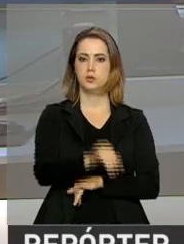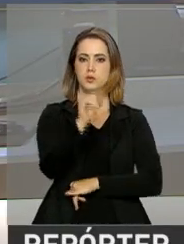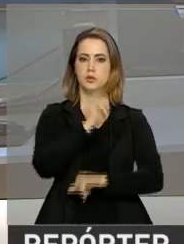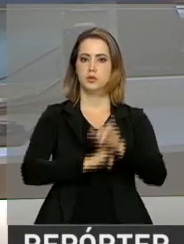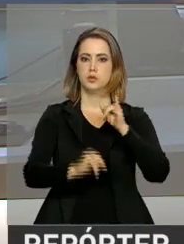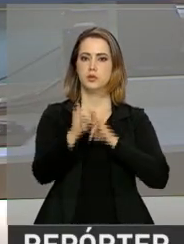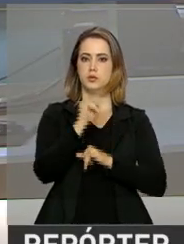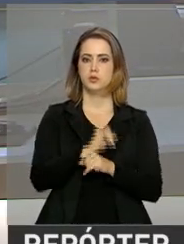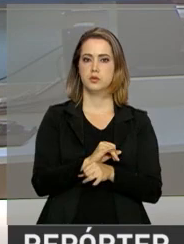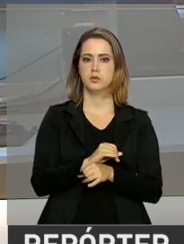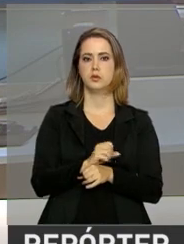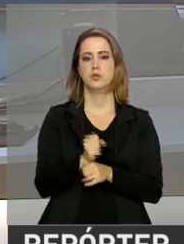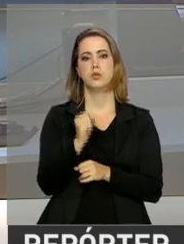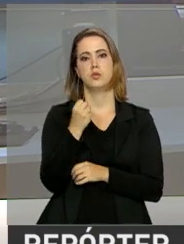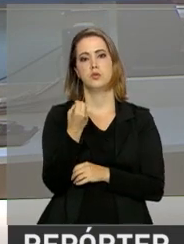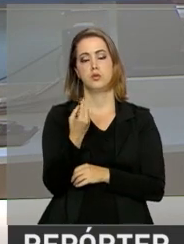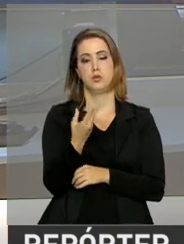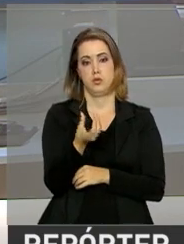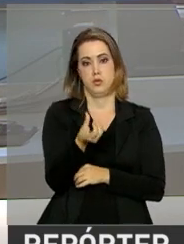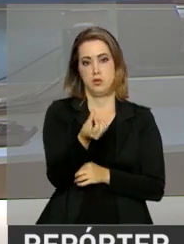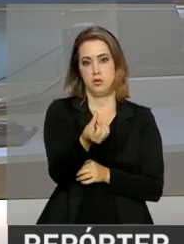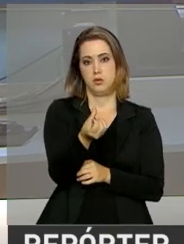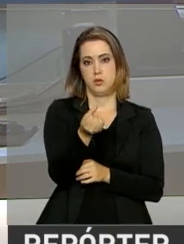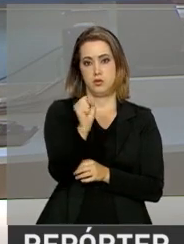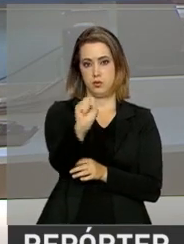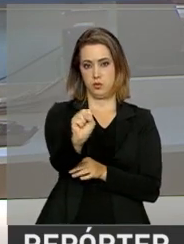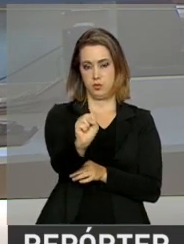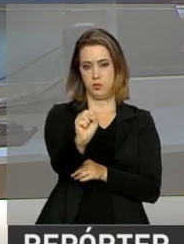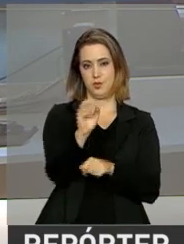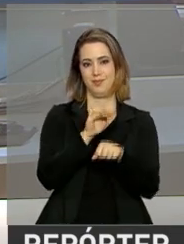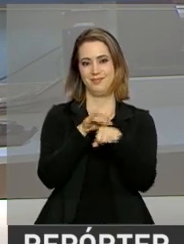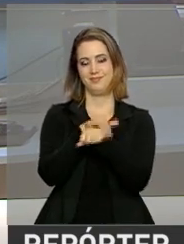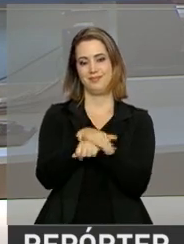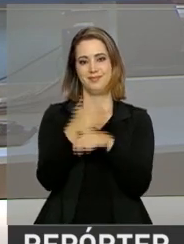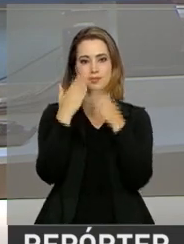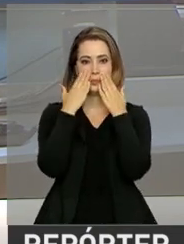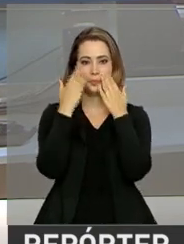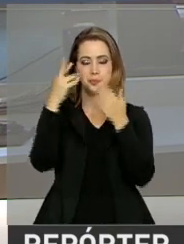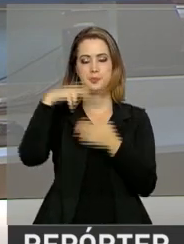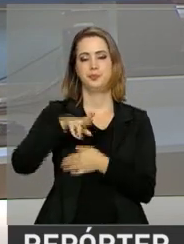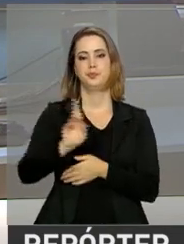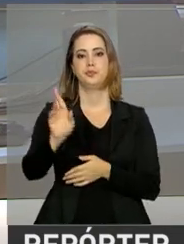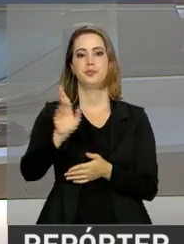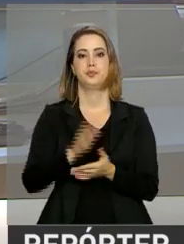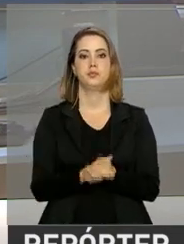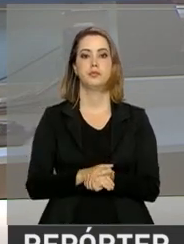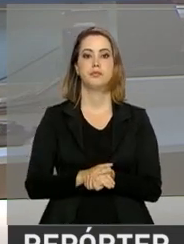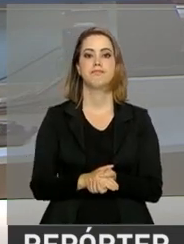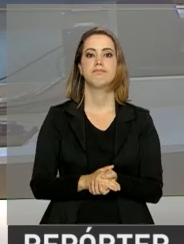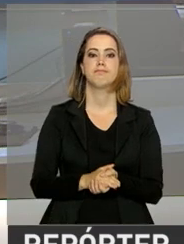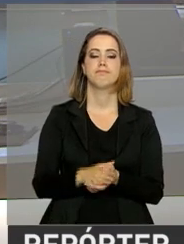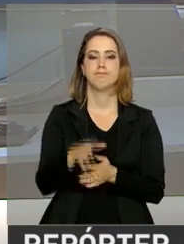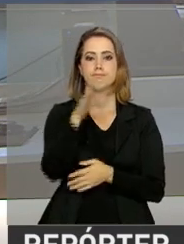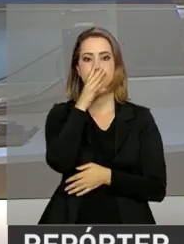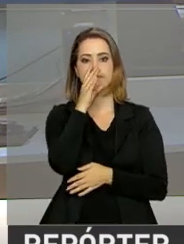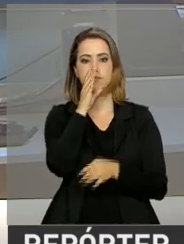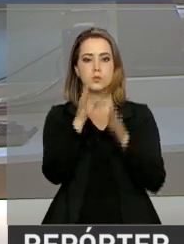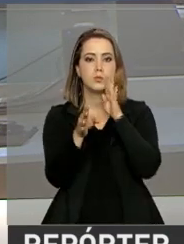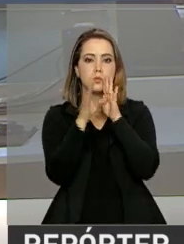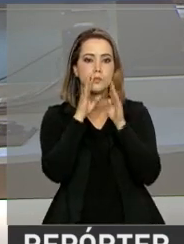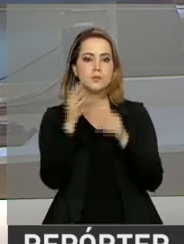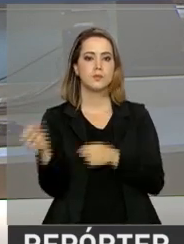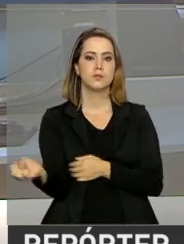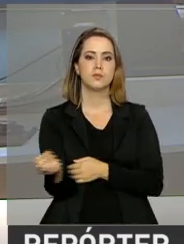qualquer momento com outras informações ou às 6 ou às 8 da noite na próxima edição do repóter NBR acompanha as